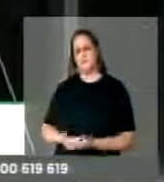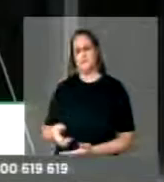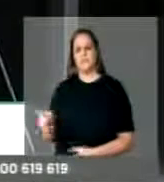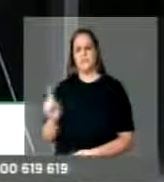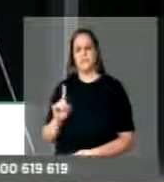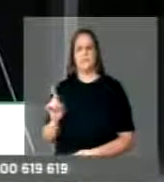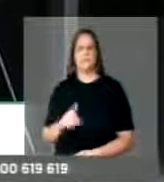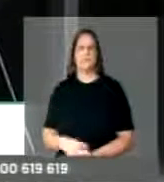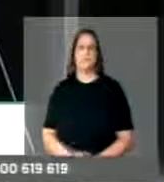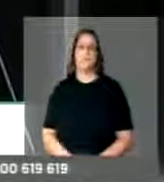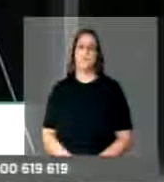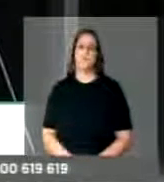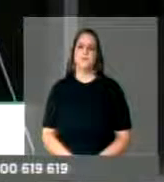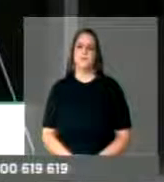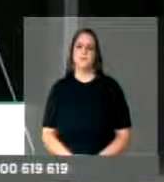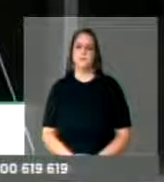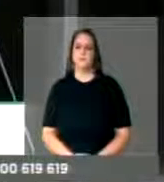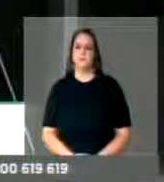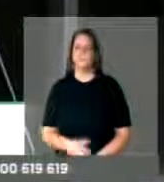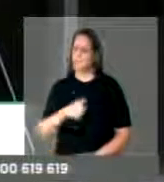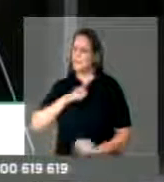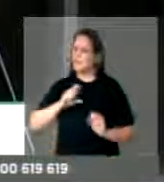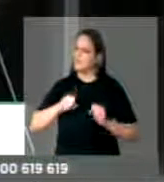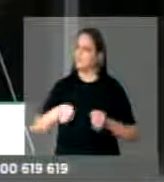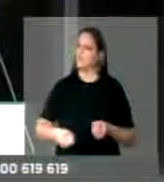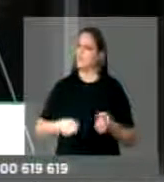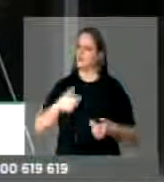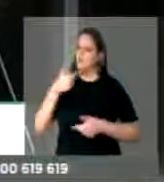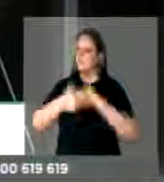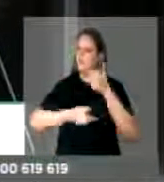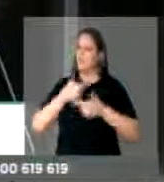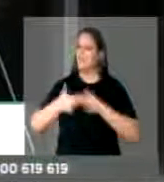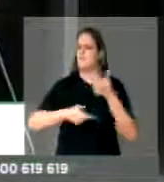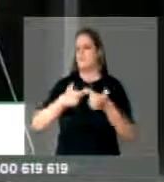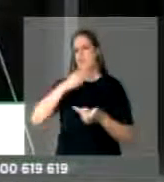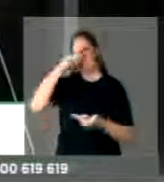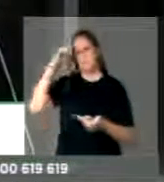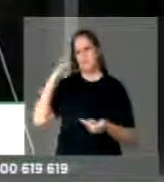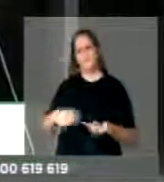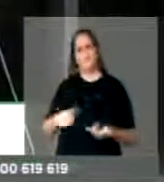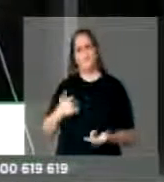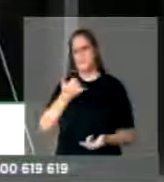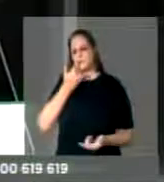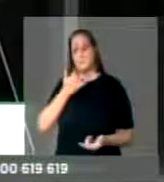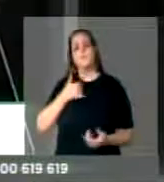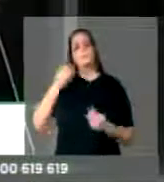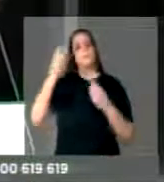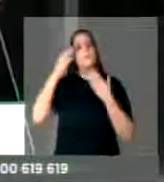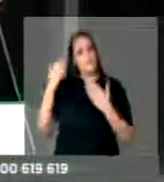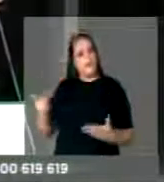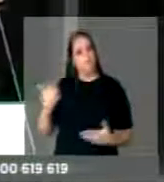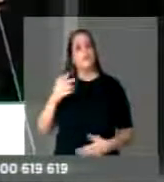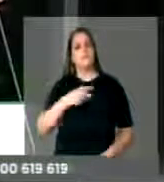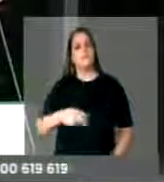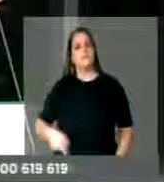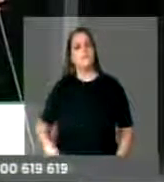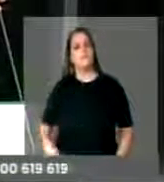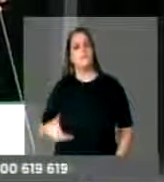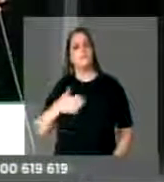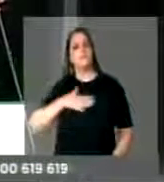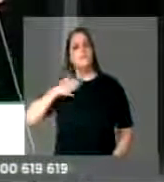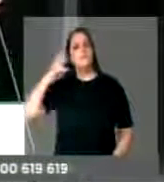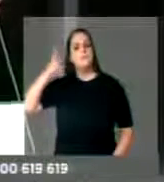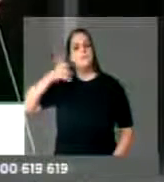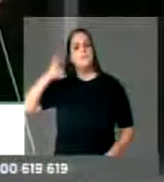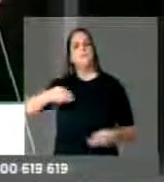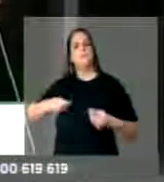aquilo que está sendo construído com muito esforço e respondendo à agenda da sociedade civil. Muito obrigado, senhora presidente. Eu peço que esse